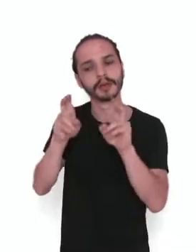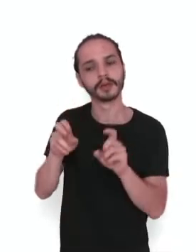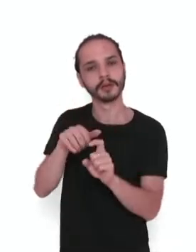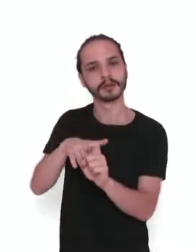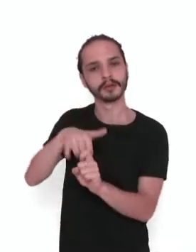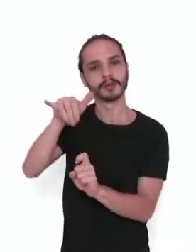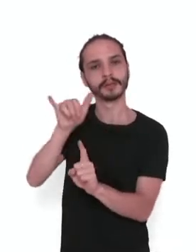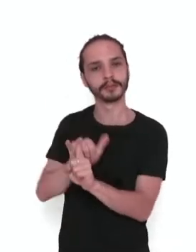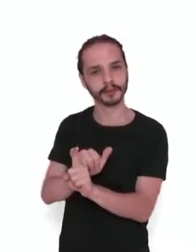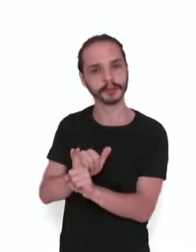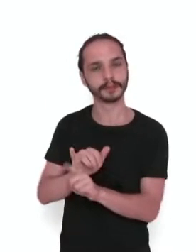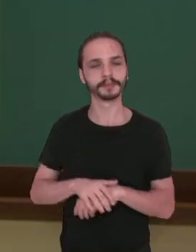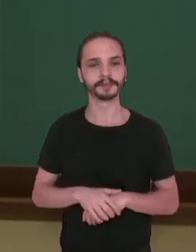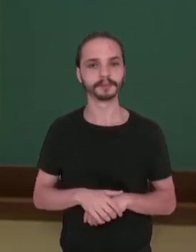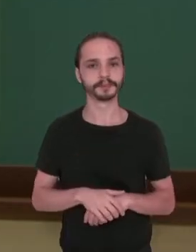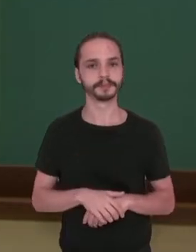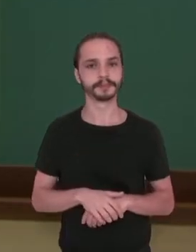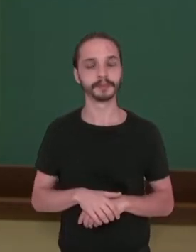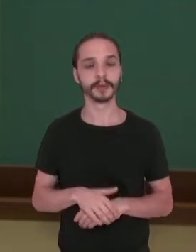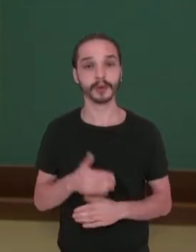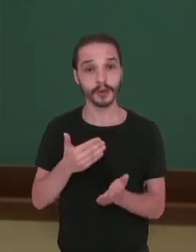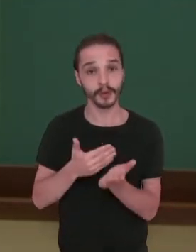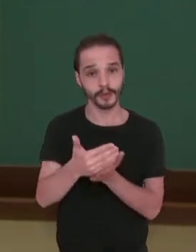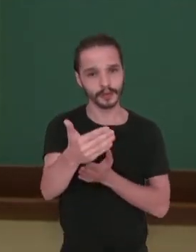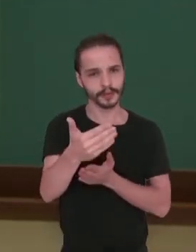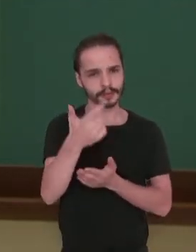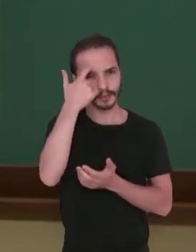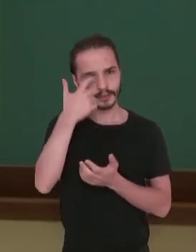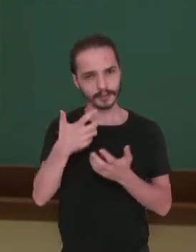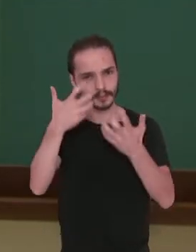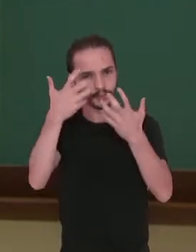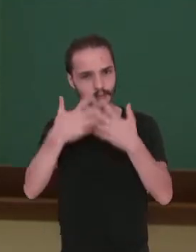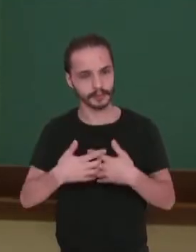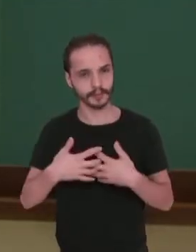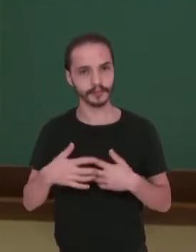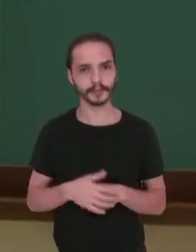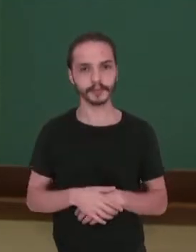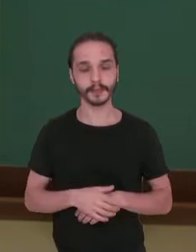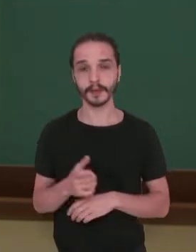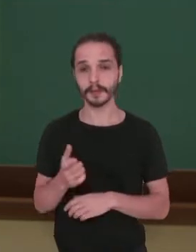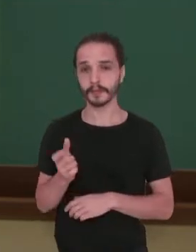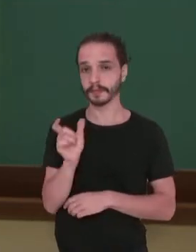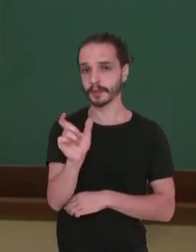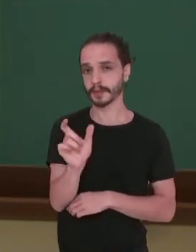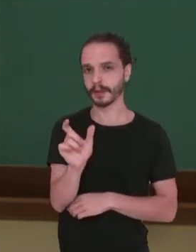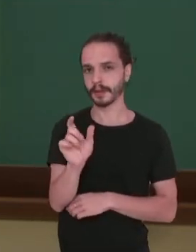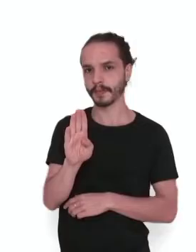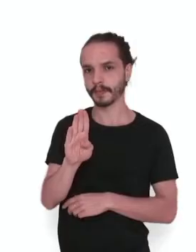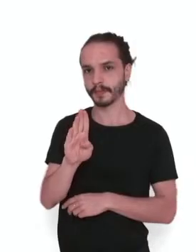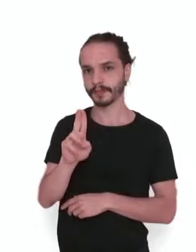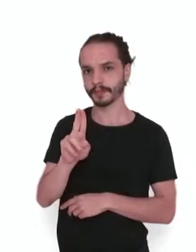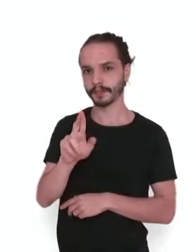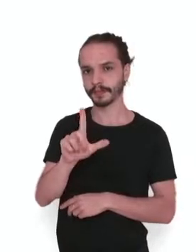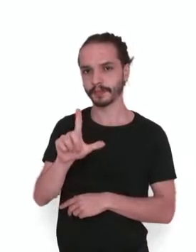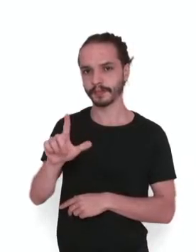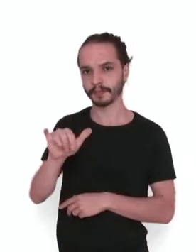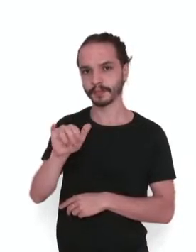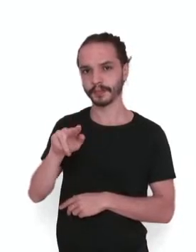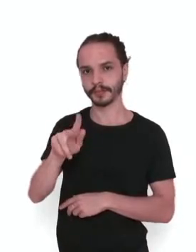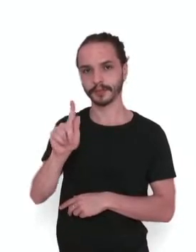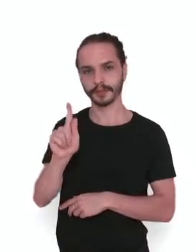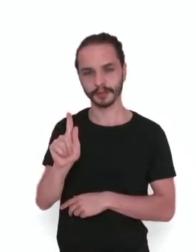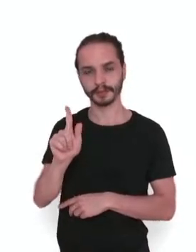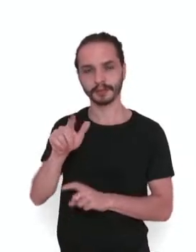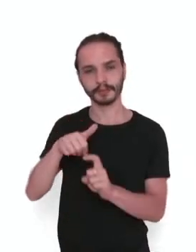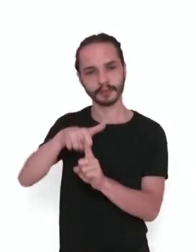Para começar, vamos refletir um pouquinho. A palavra bullying tem sido amplamente incorporada ao